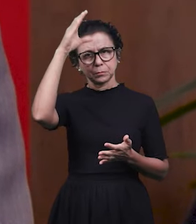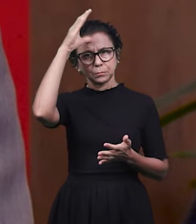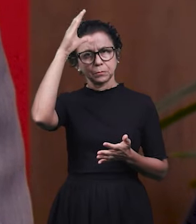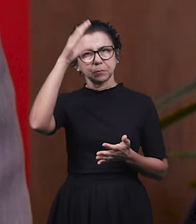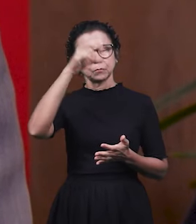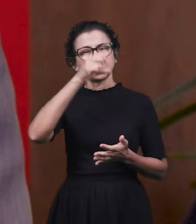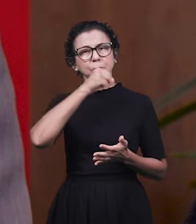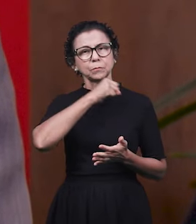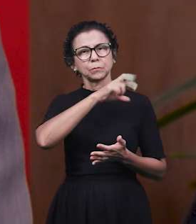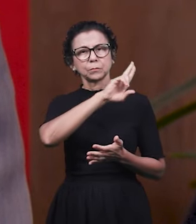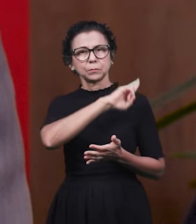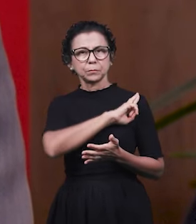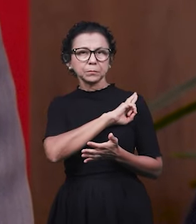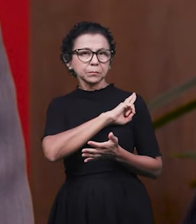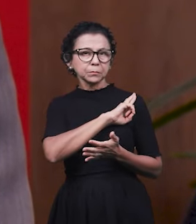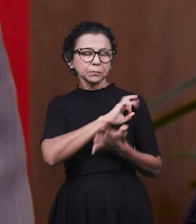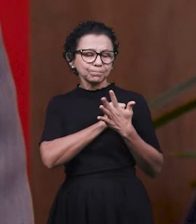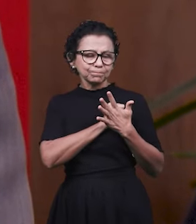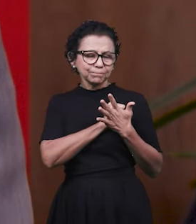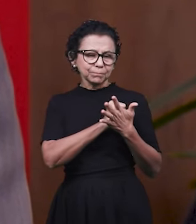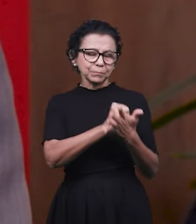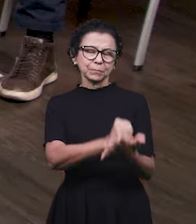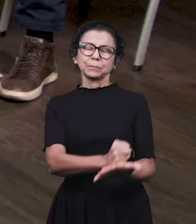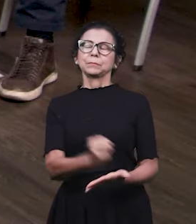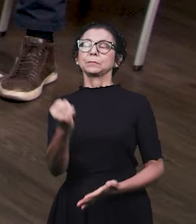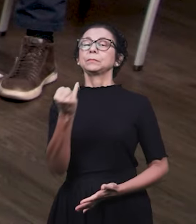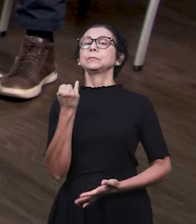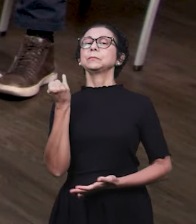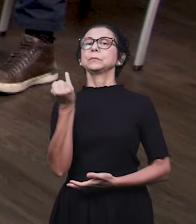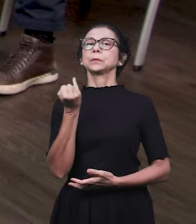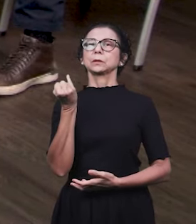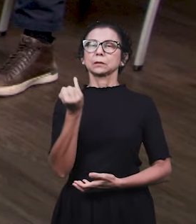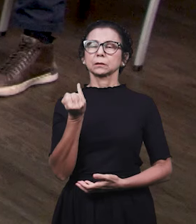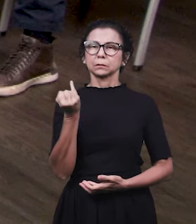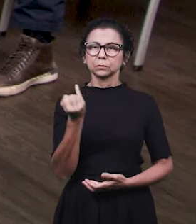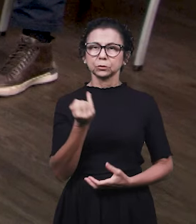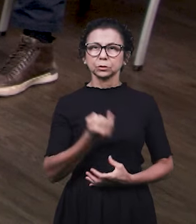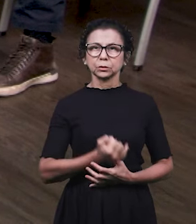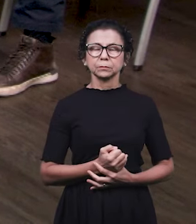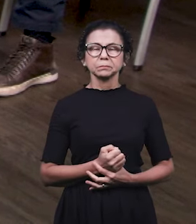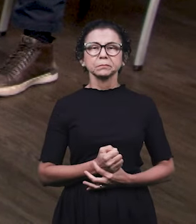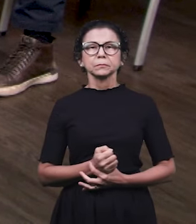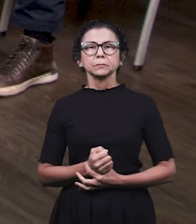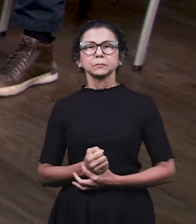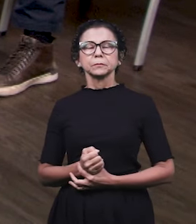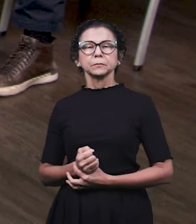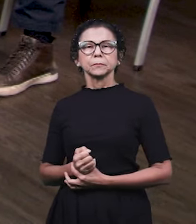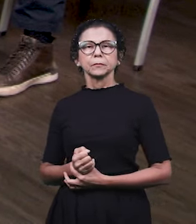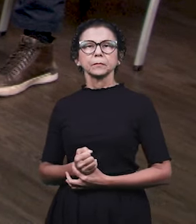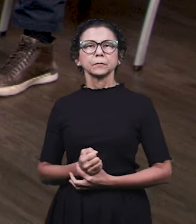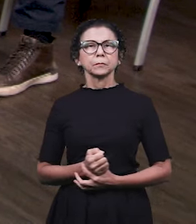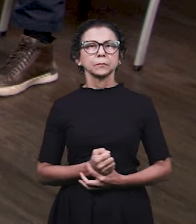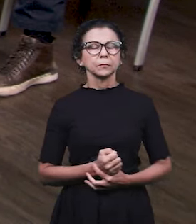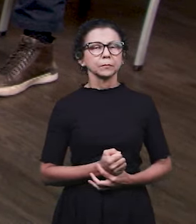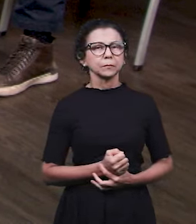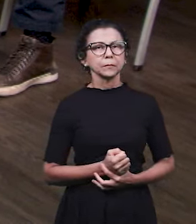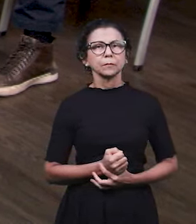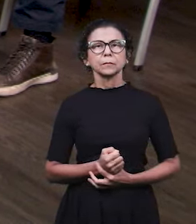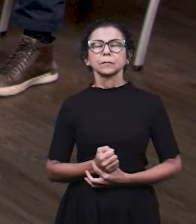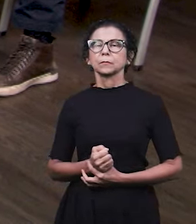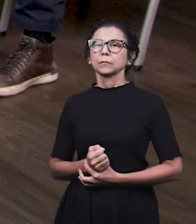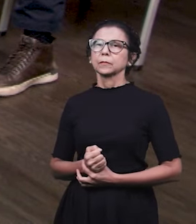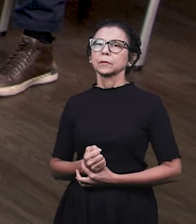avô, o responsável, ele é extremamente importante para que todo o trabalho que vai ser realizado